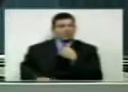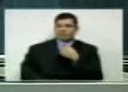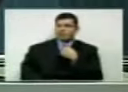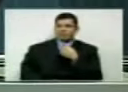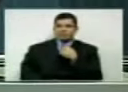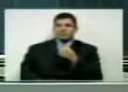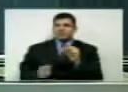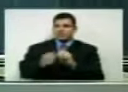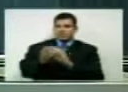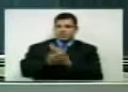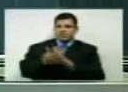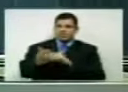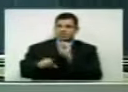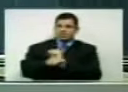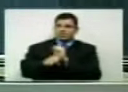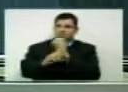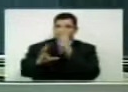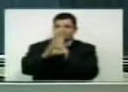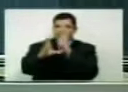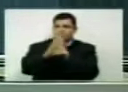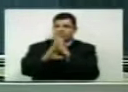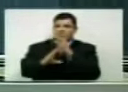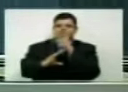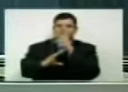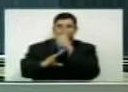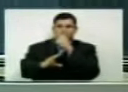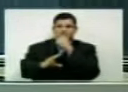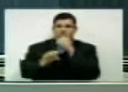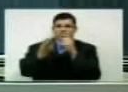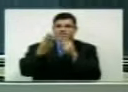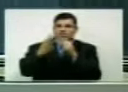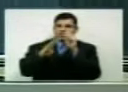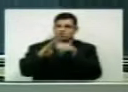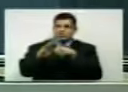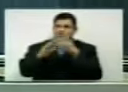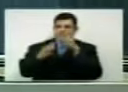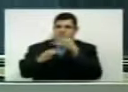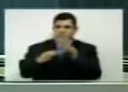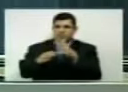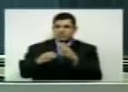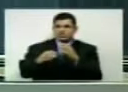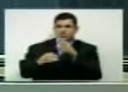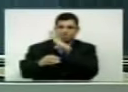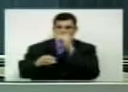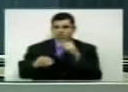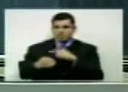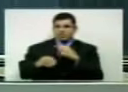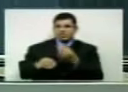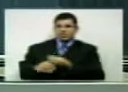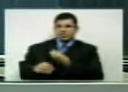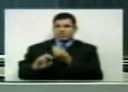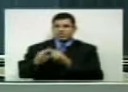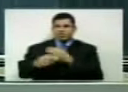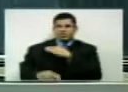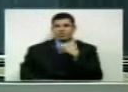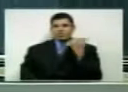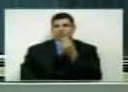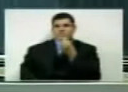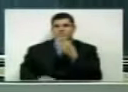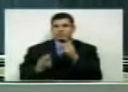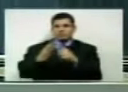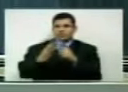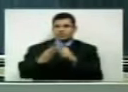mais conseguir. Tem que esperar a fila de lá, que demora 3 meses. 3 meses no câncer infantil significa a vida ou a morte.